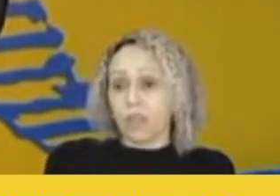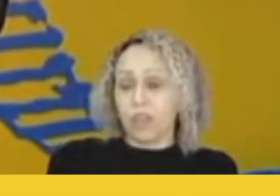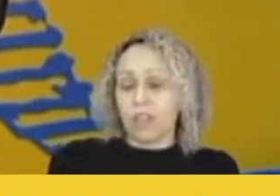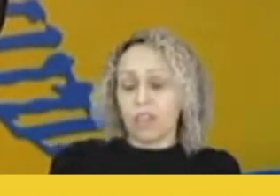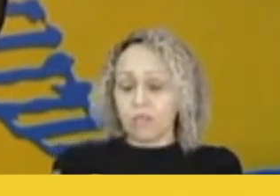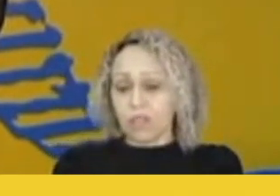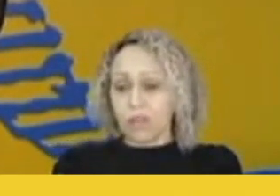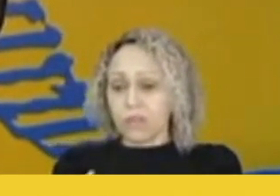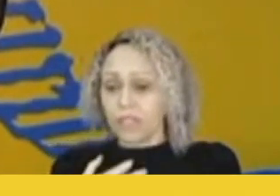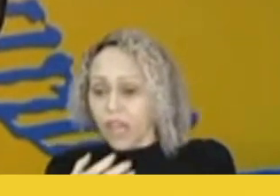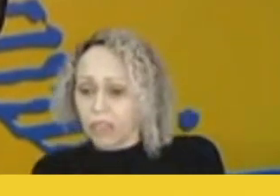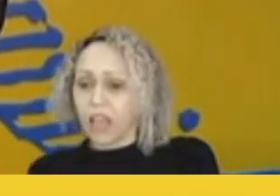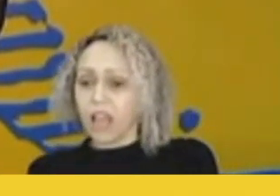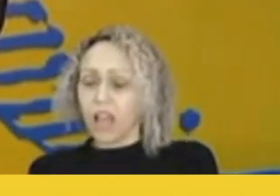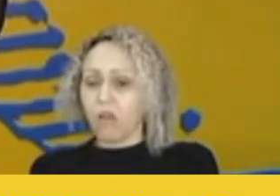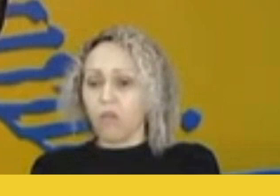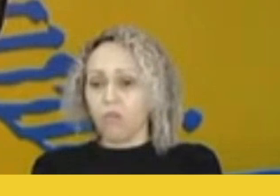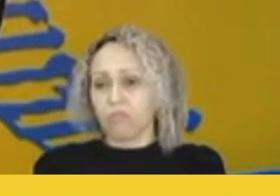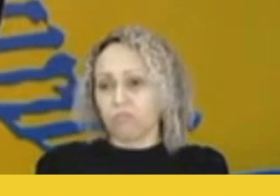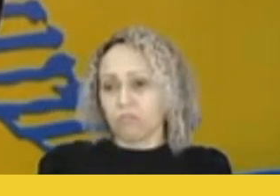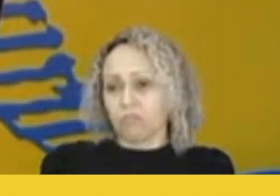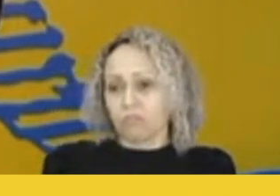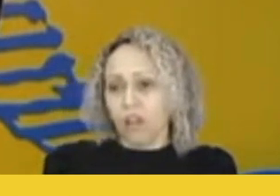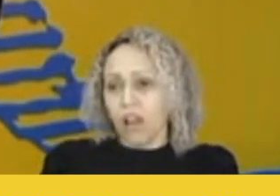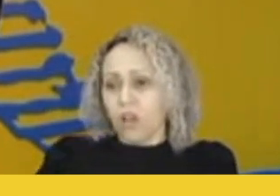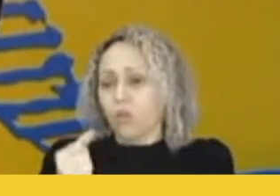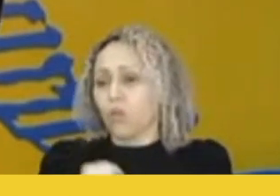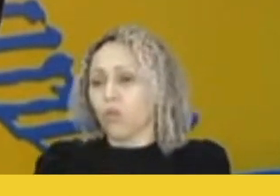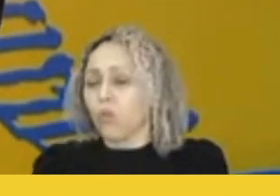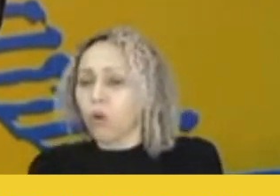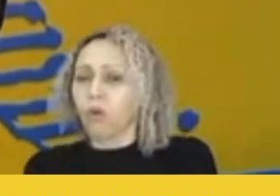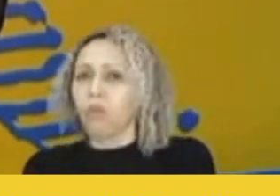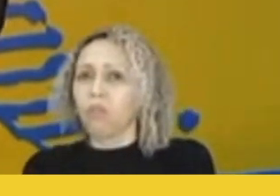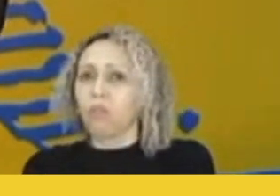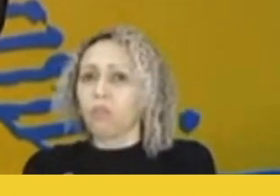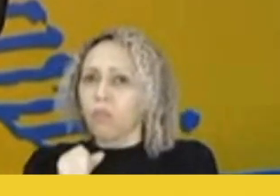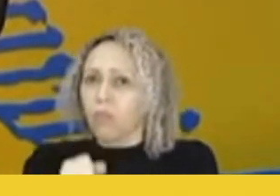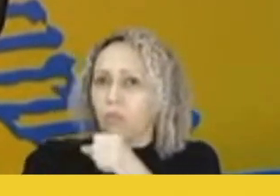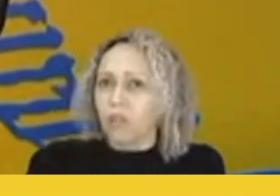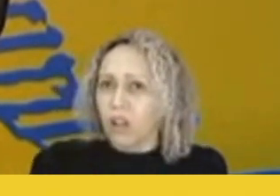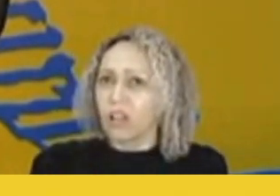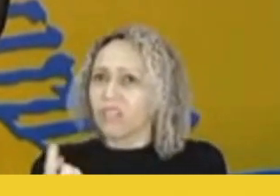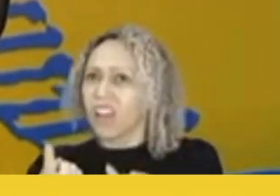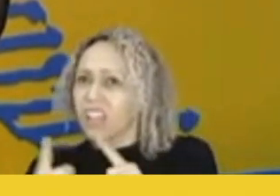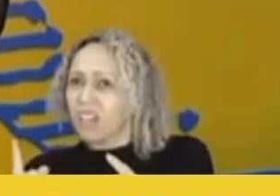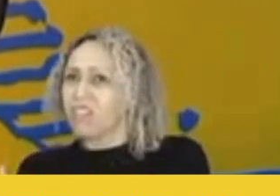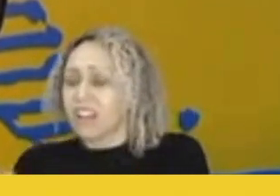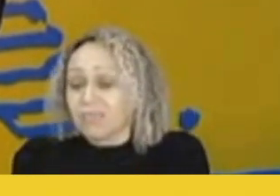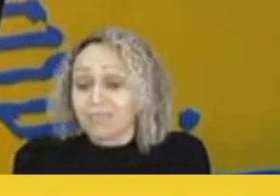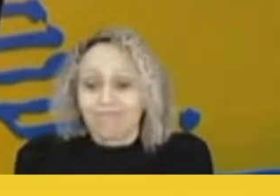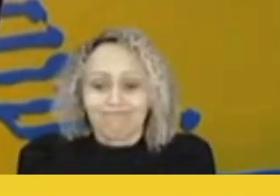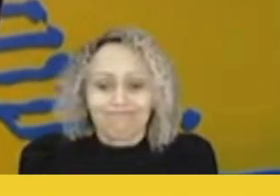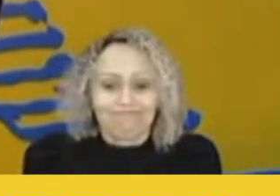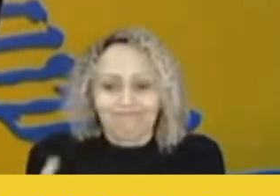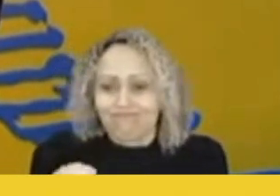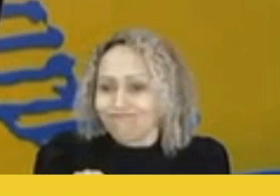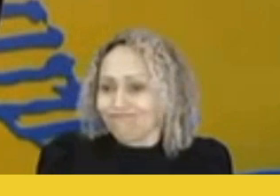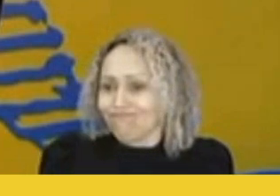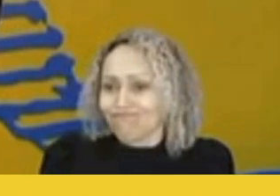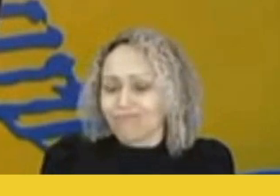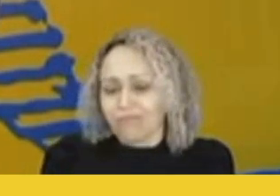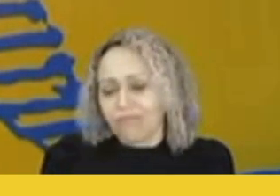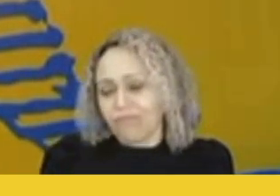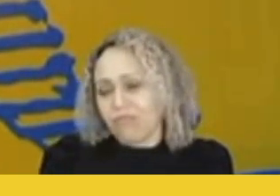há, obviamente, uma sobrecarga em relação a isto. Para 2023... o mesmo cenário